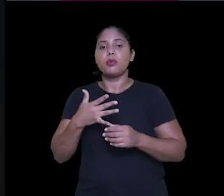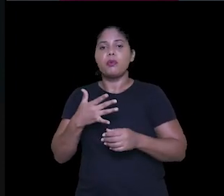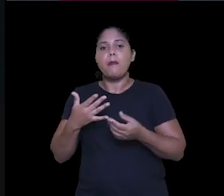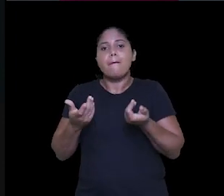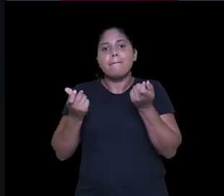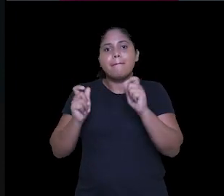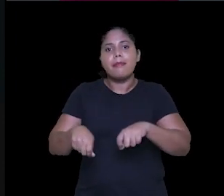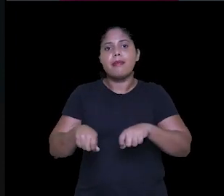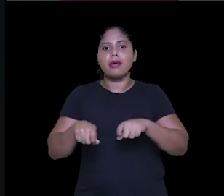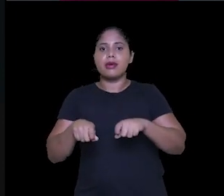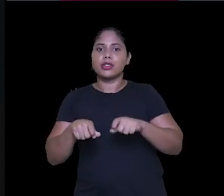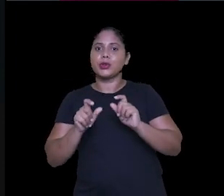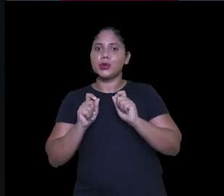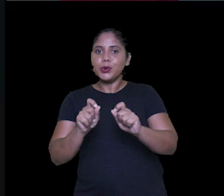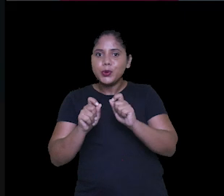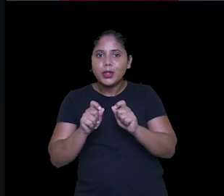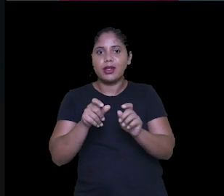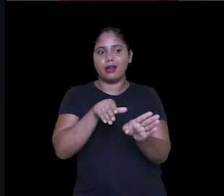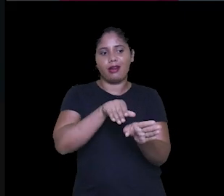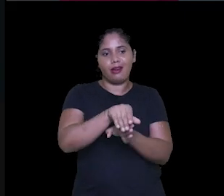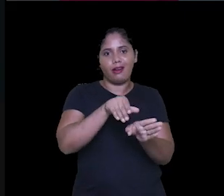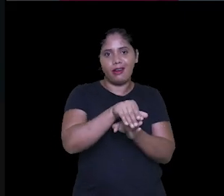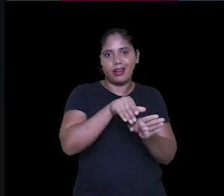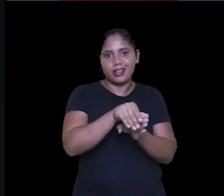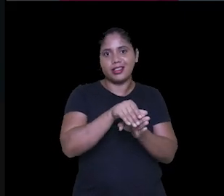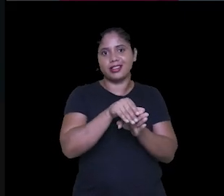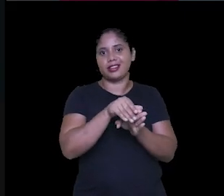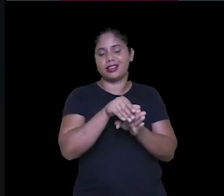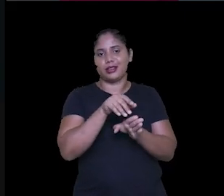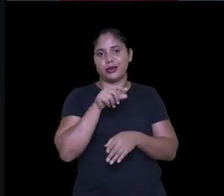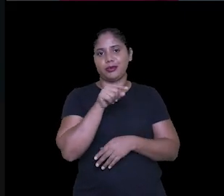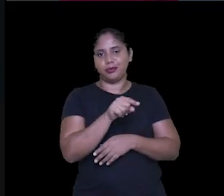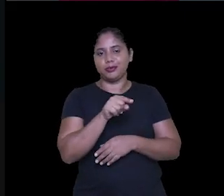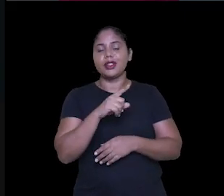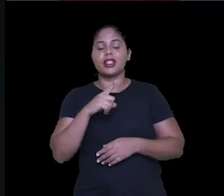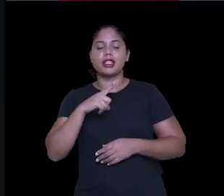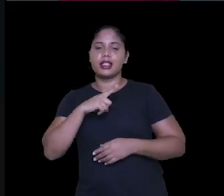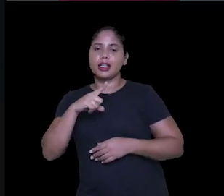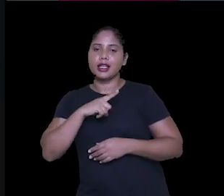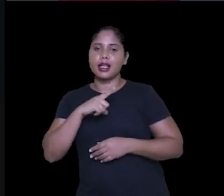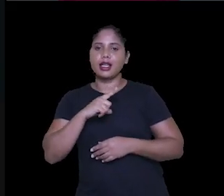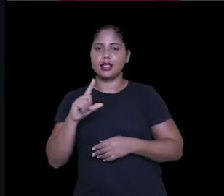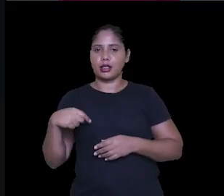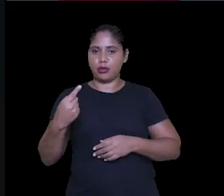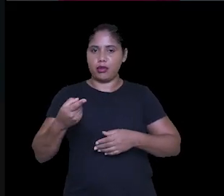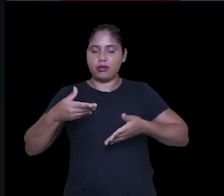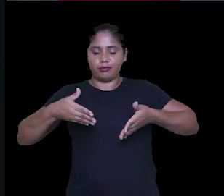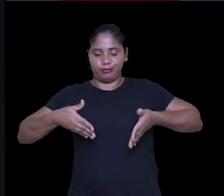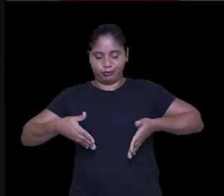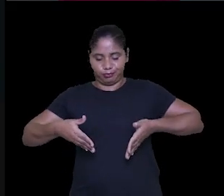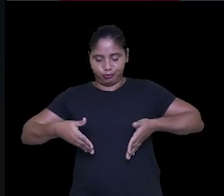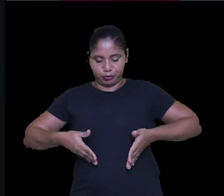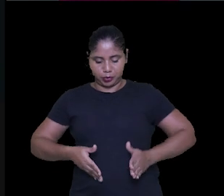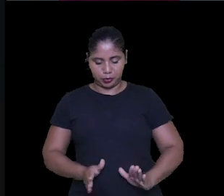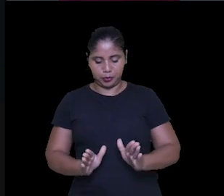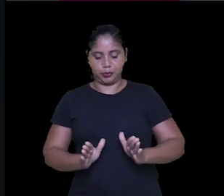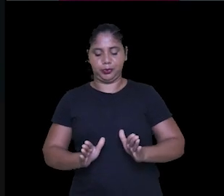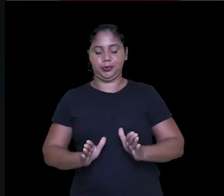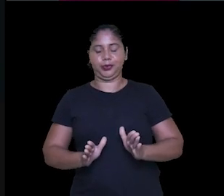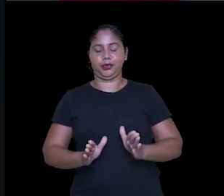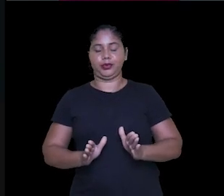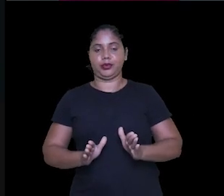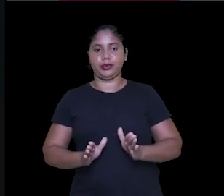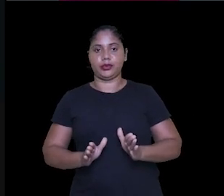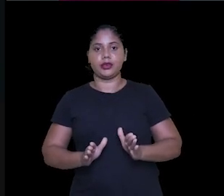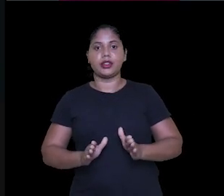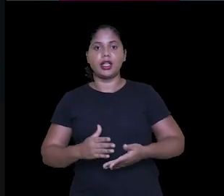Apresente a importância do aleitamento humano logo após o parto. Nesse slide, a gente tem uma imagem